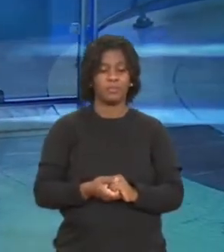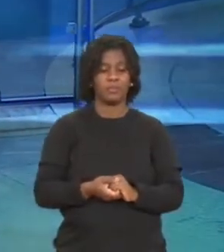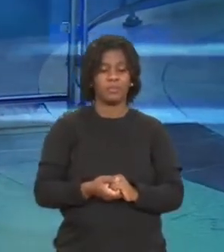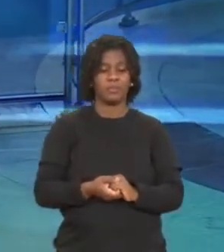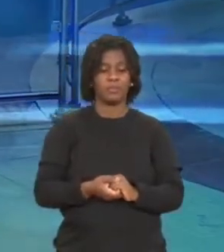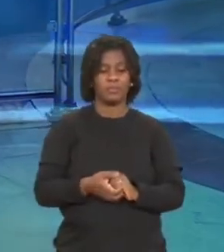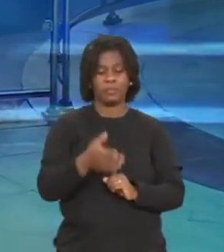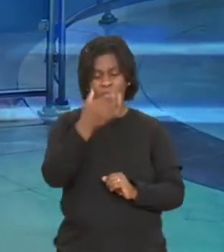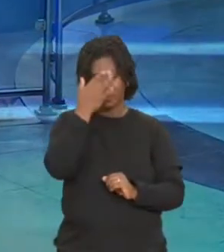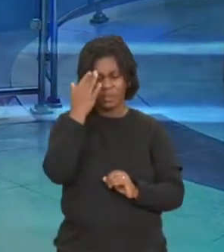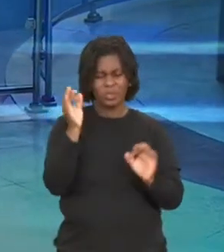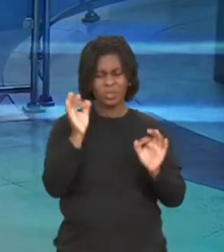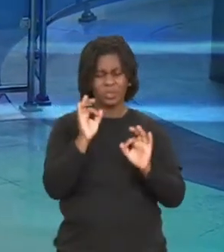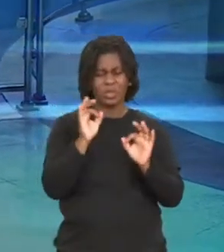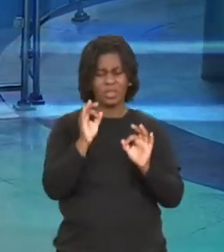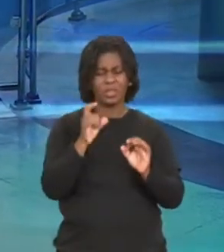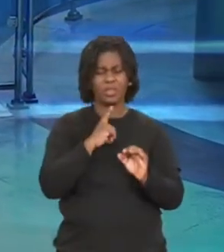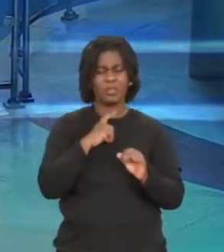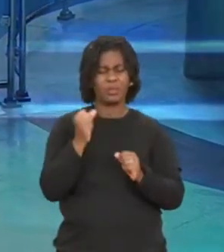Ninguém muda o ser humano,